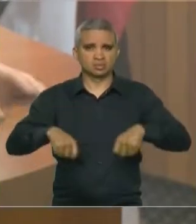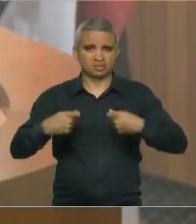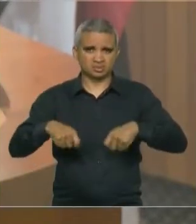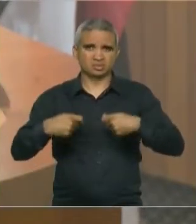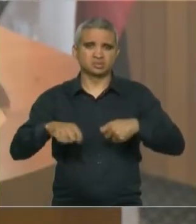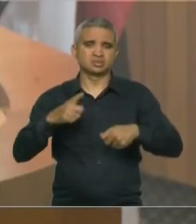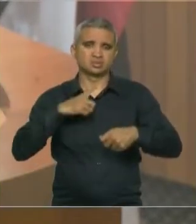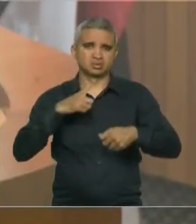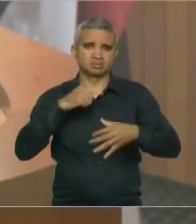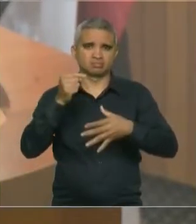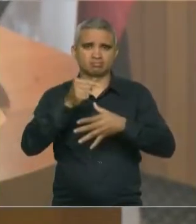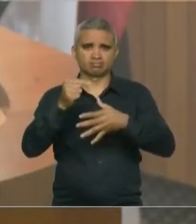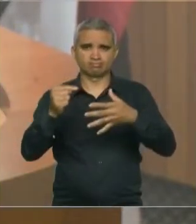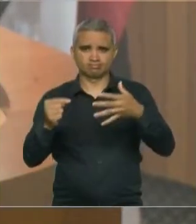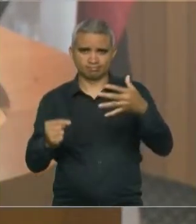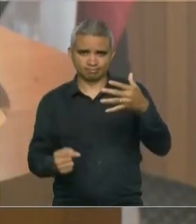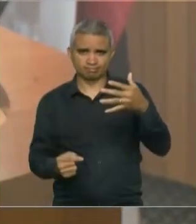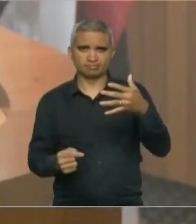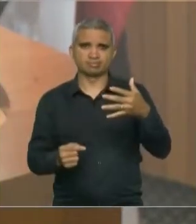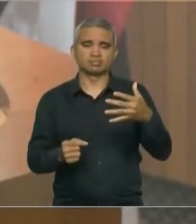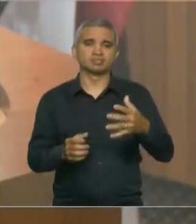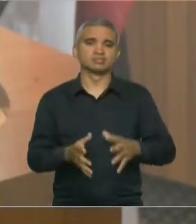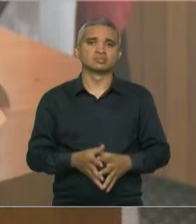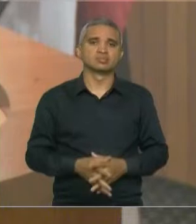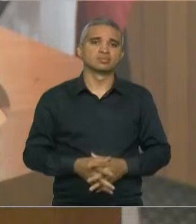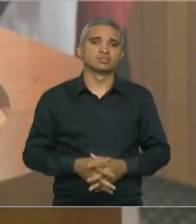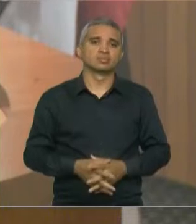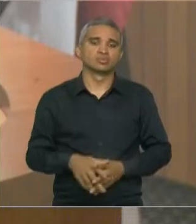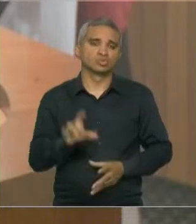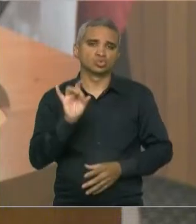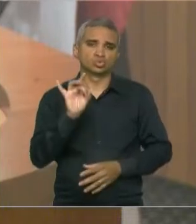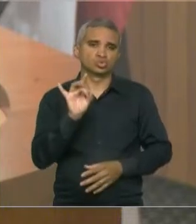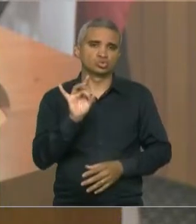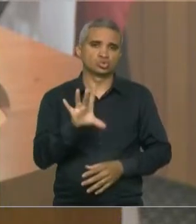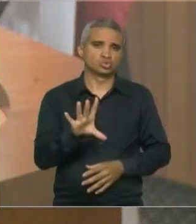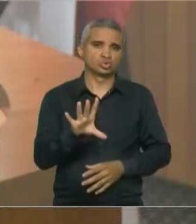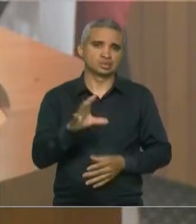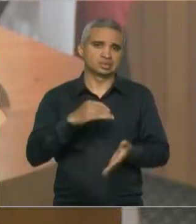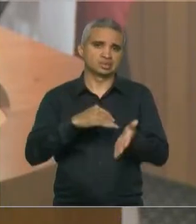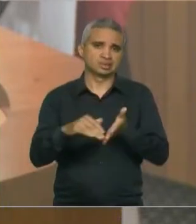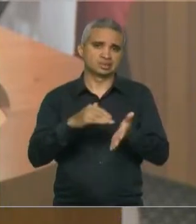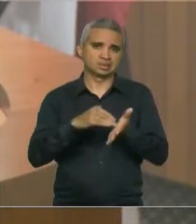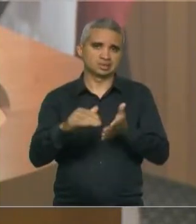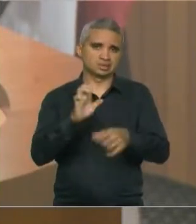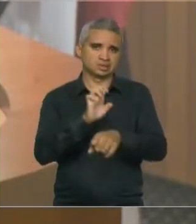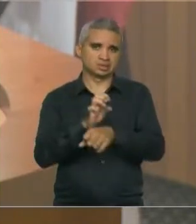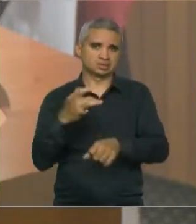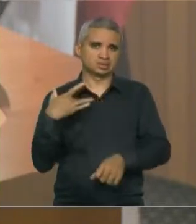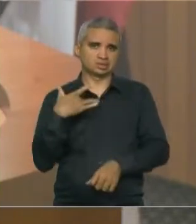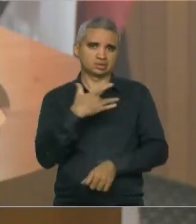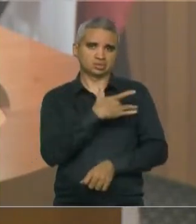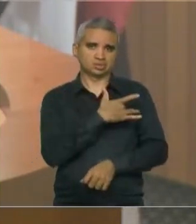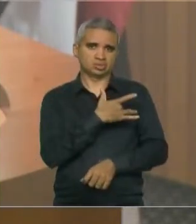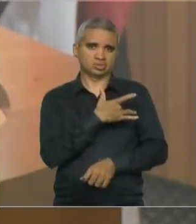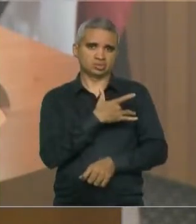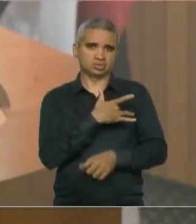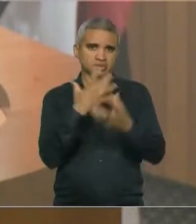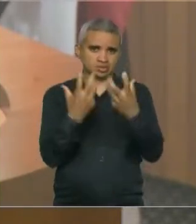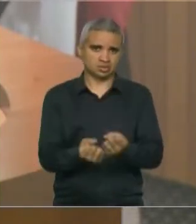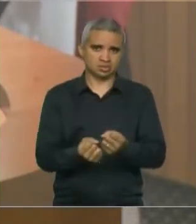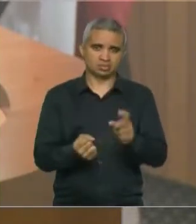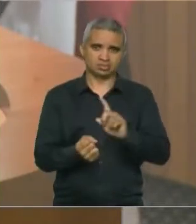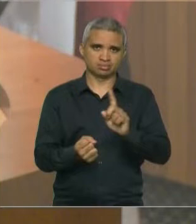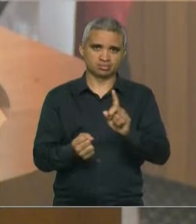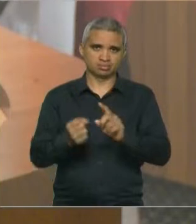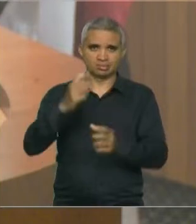fatores, fatores que não estão adstritos tão somente à decisão da Secretaria Estadual de Saúde, mas que passam inclusive